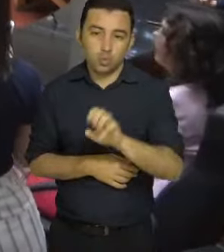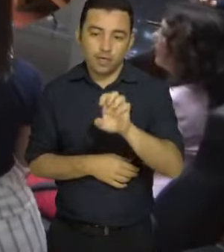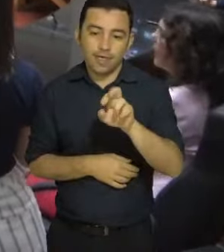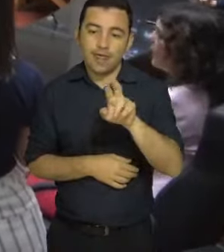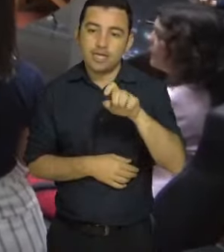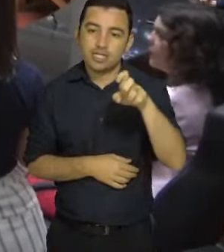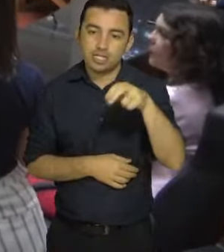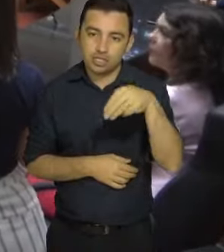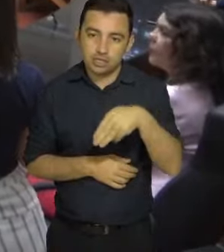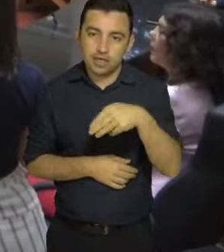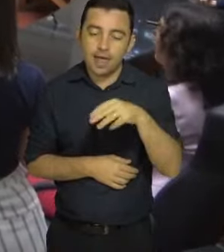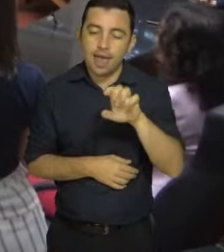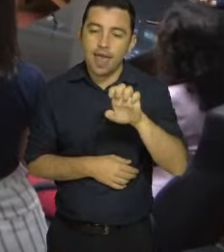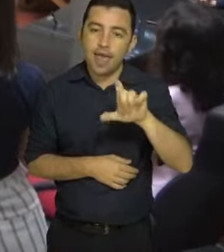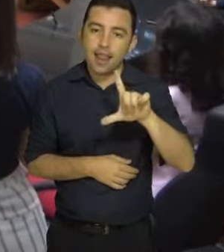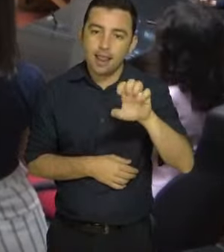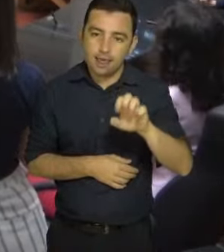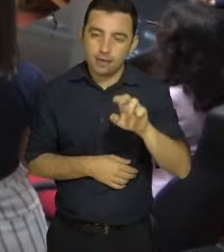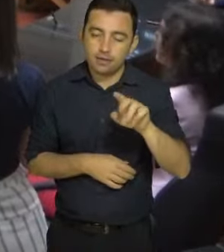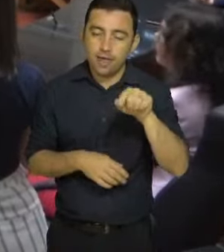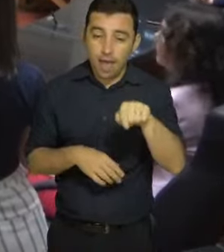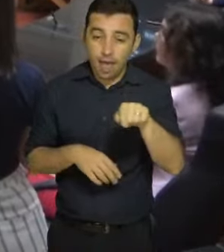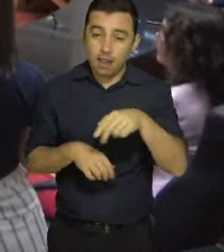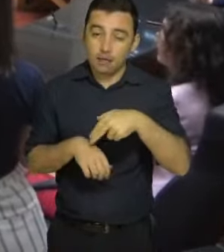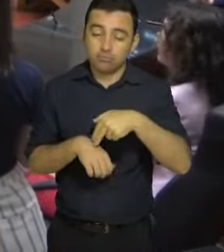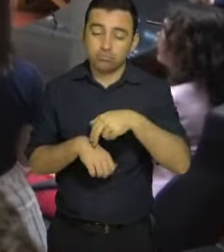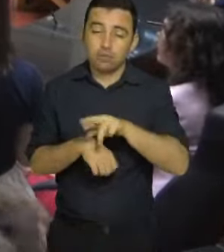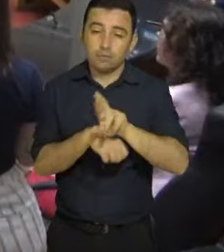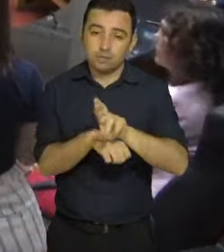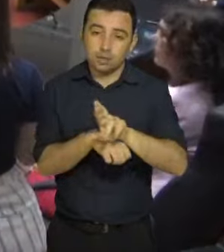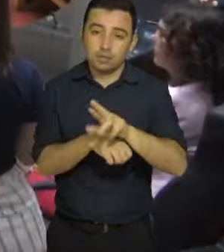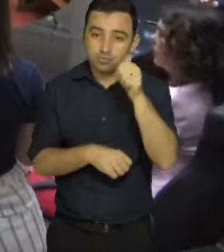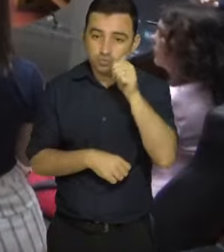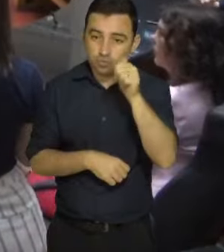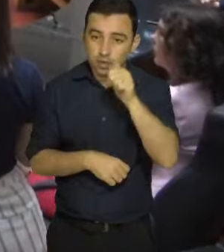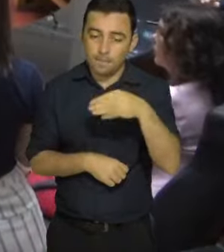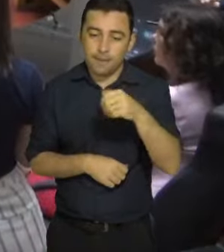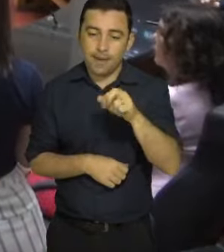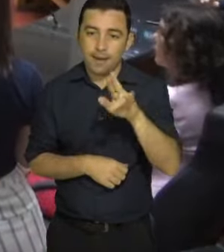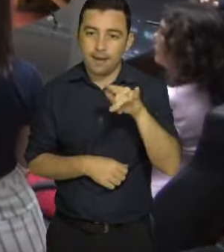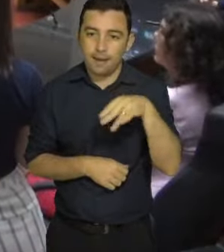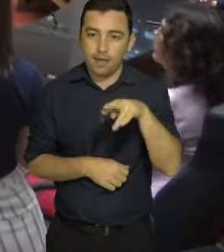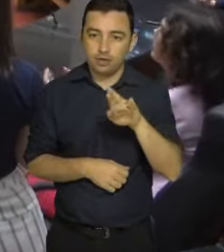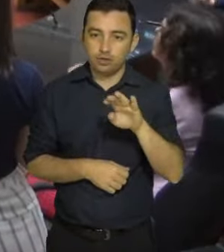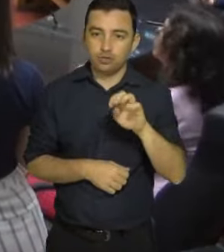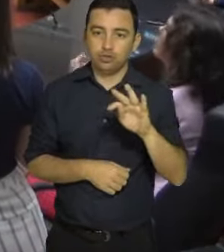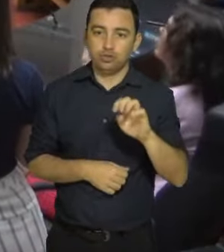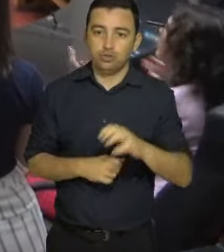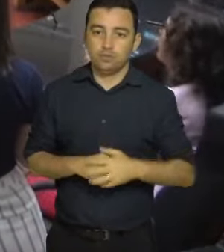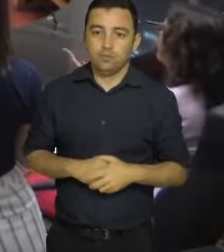doutora Ellen Treixo, neste ato representada pela senhora Margarete Dulce Bagatini.